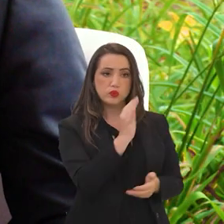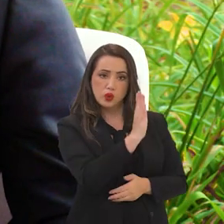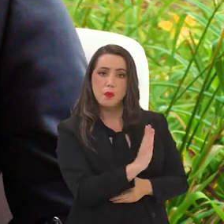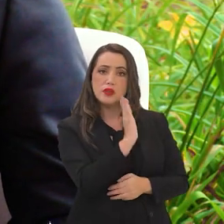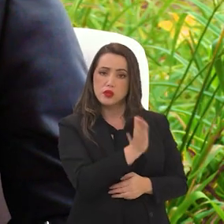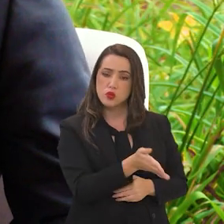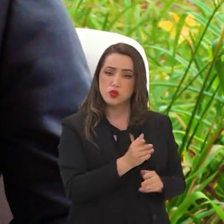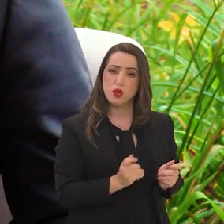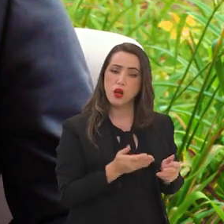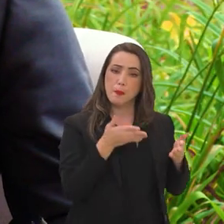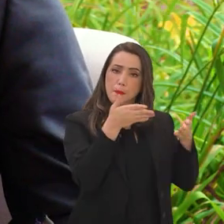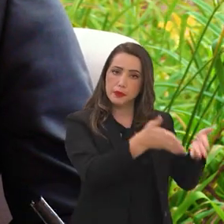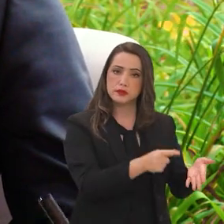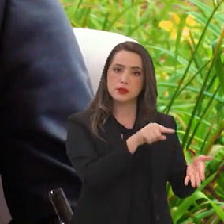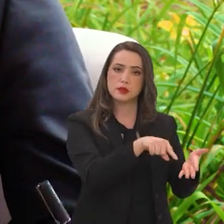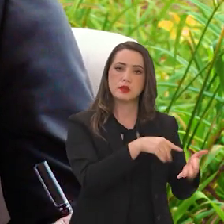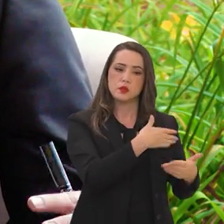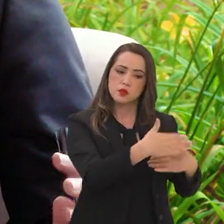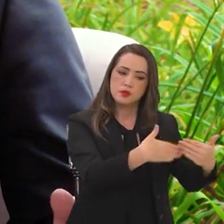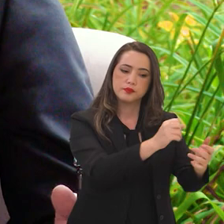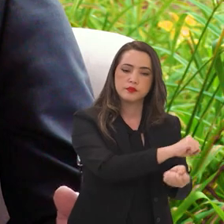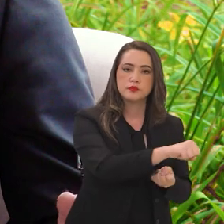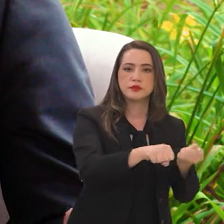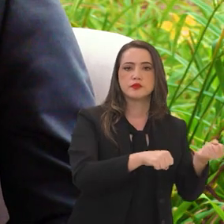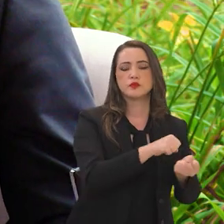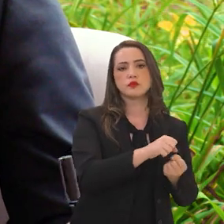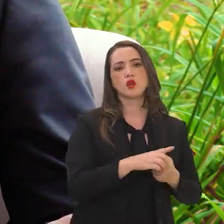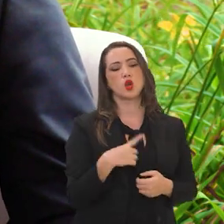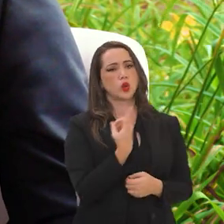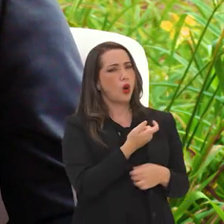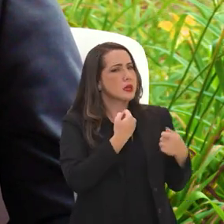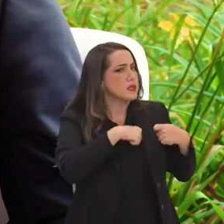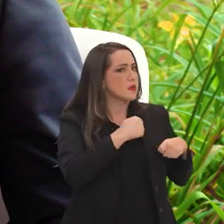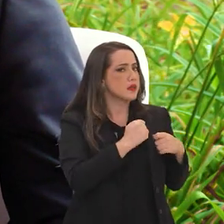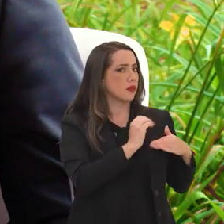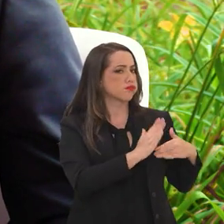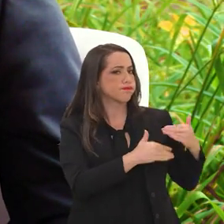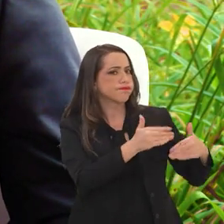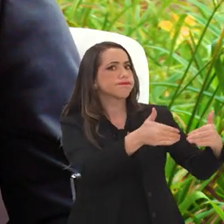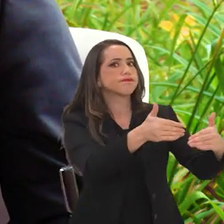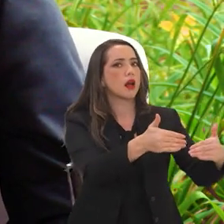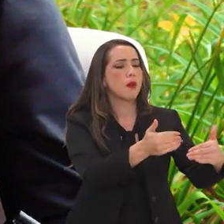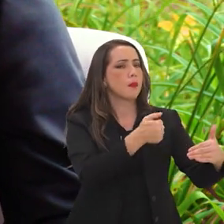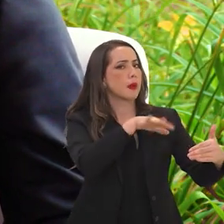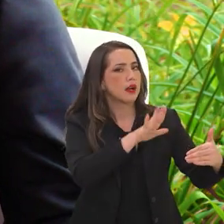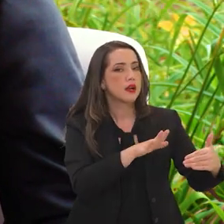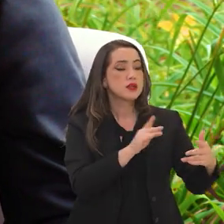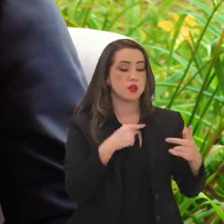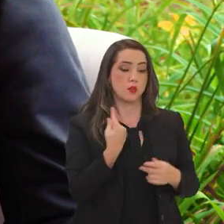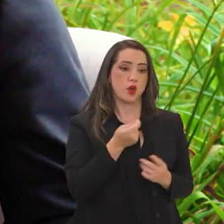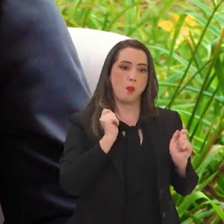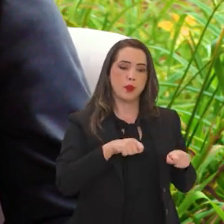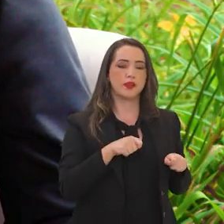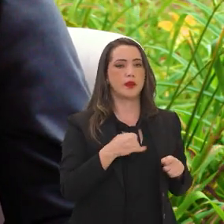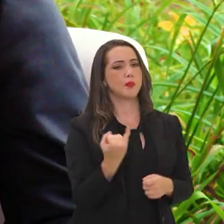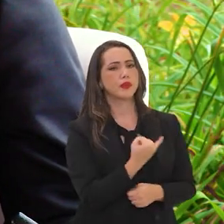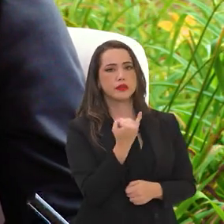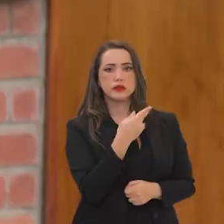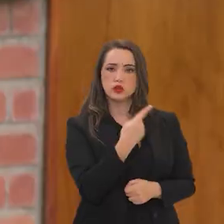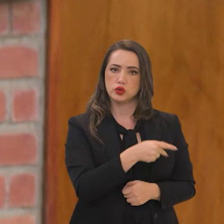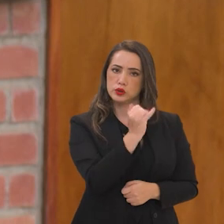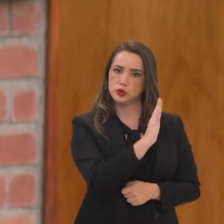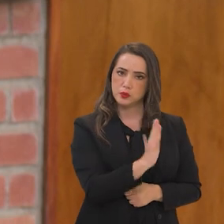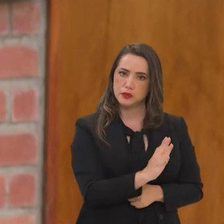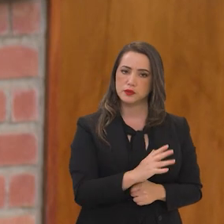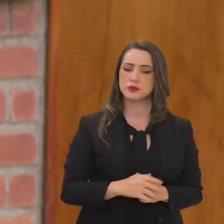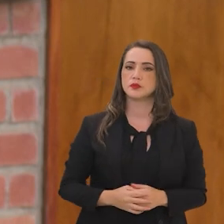do desenvolvimento sustentável precisamos ganhar escala nisso e a gente tem uma potencialidade grande nessa área